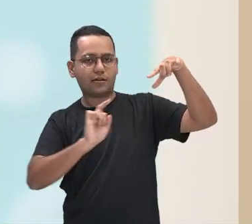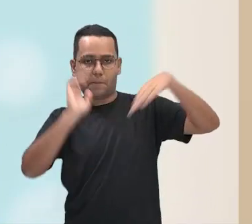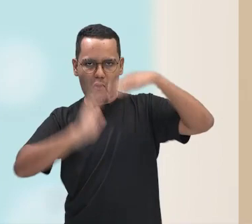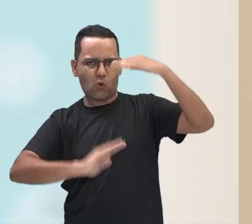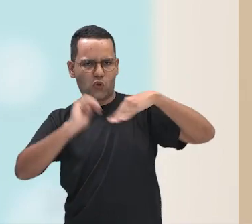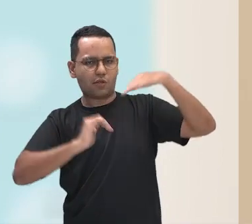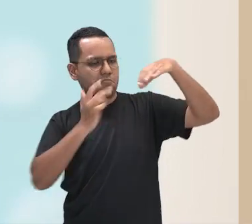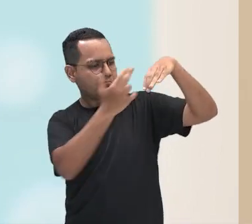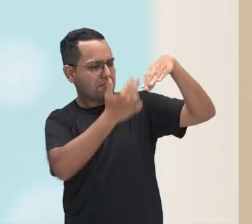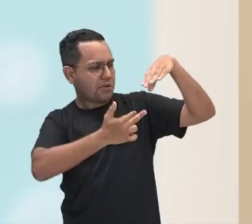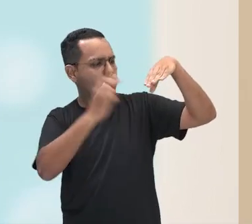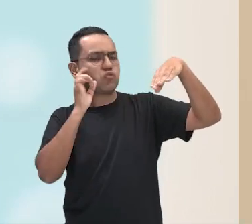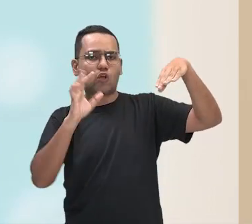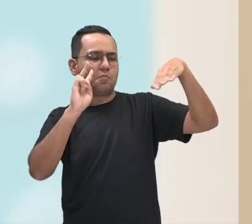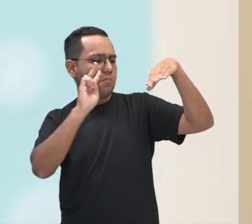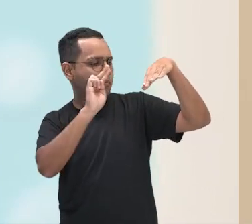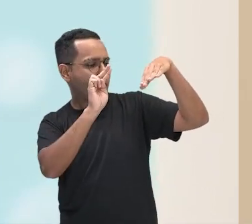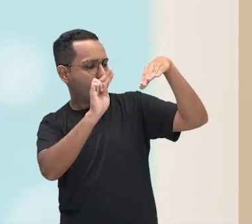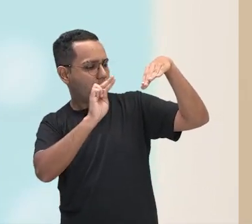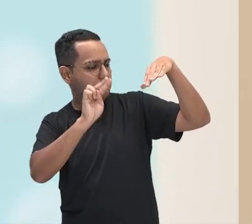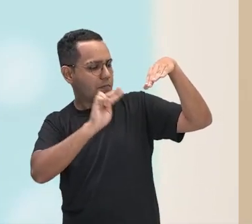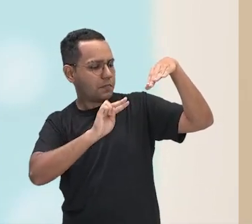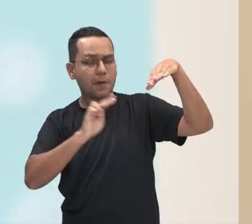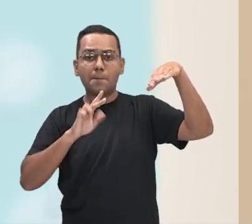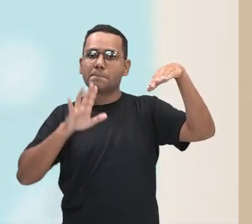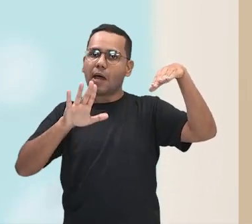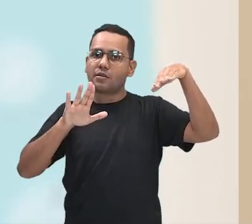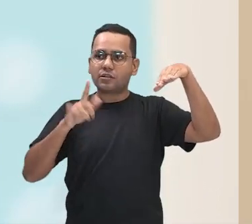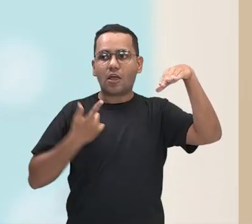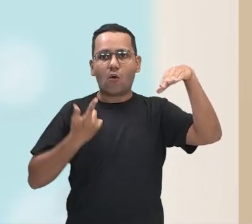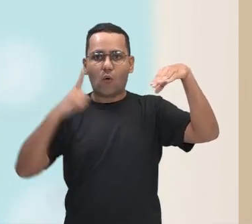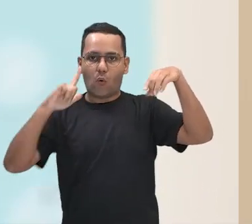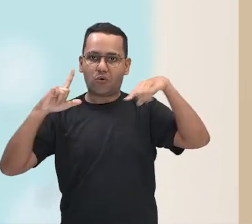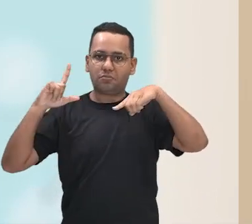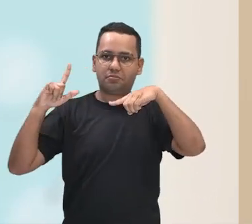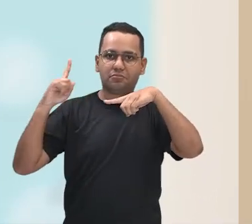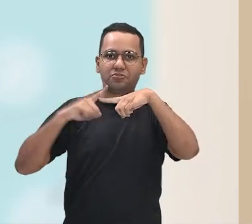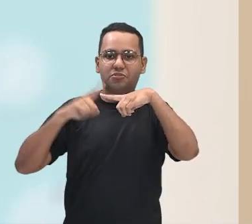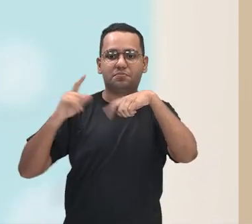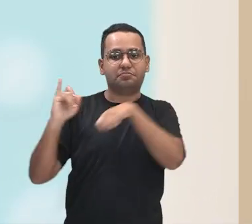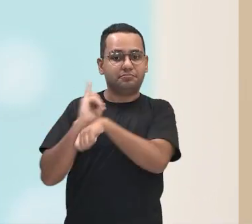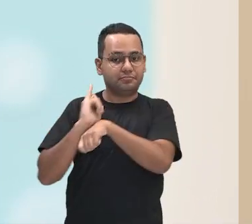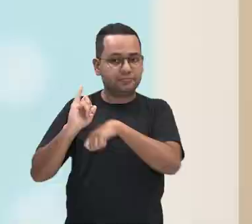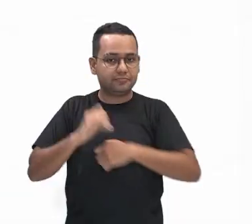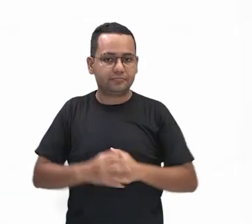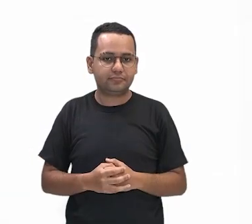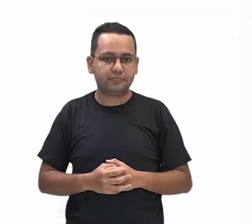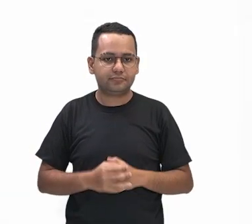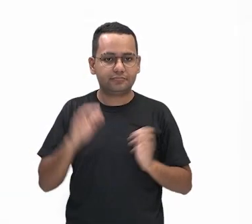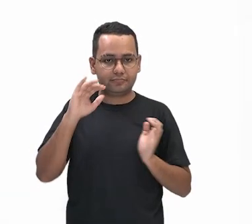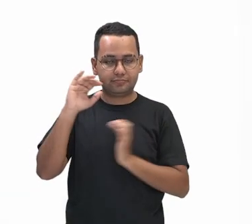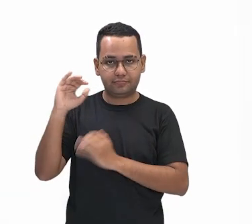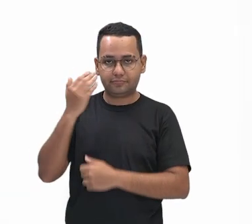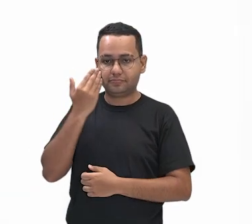foi feita, sendo que existem outras possibilidades. E uma delas é a escultura